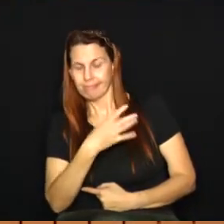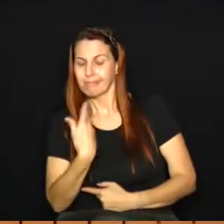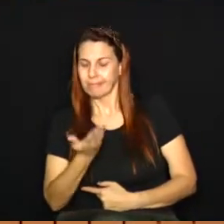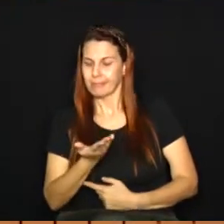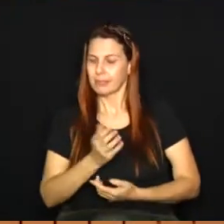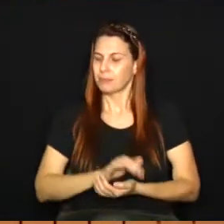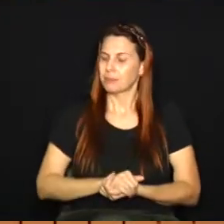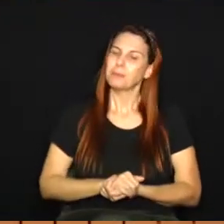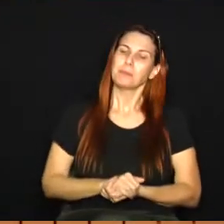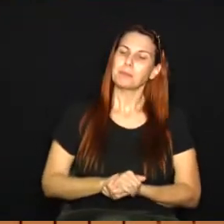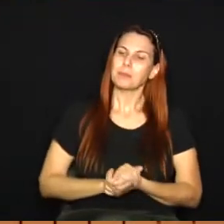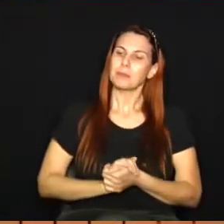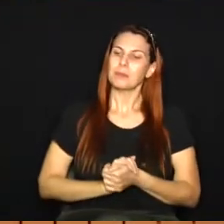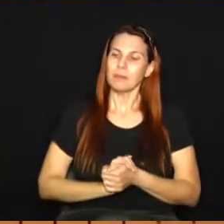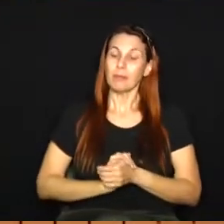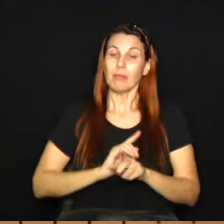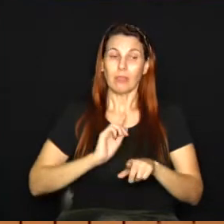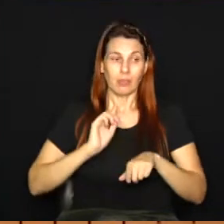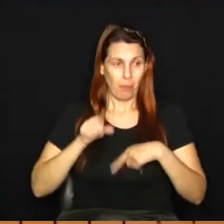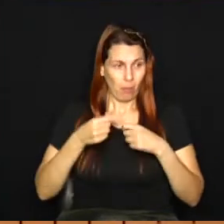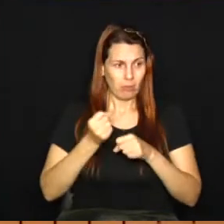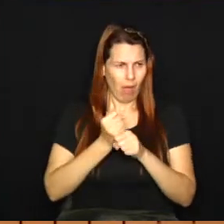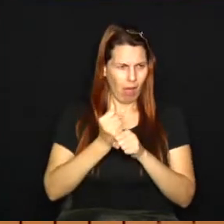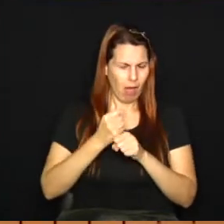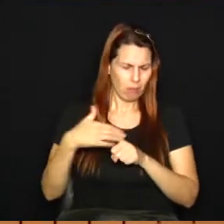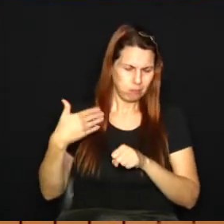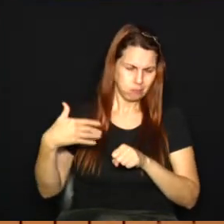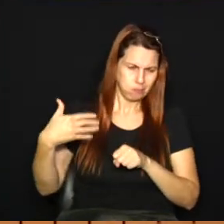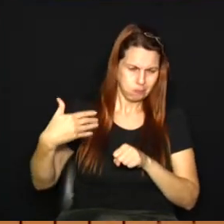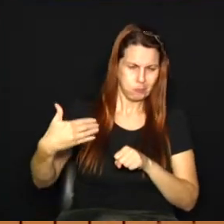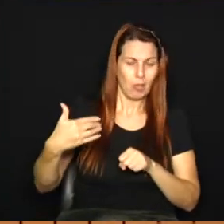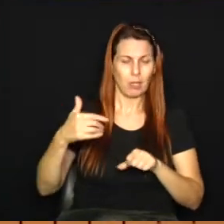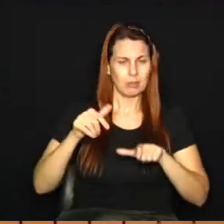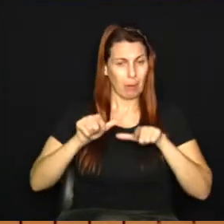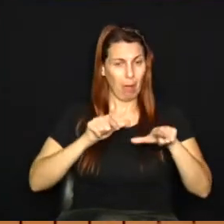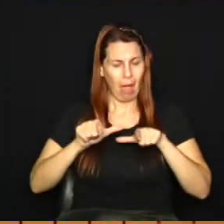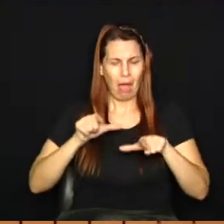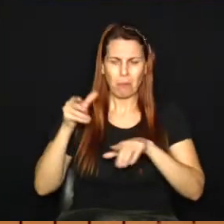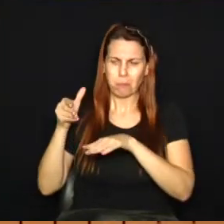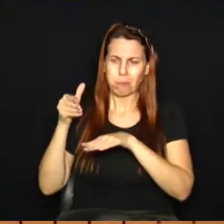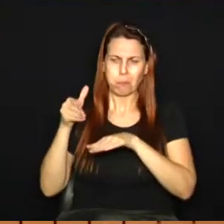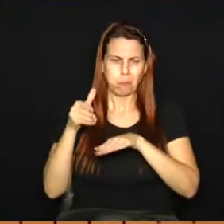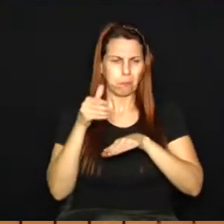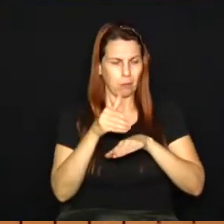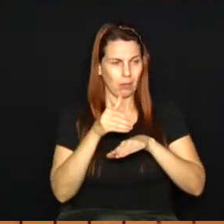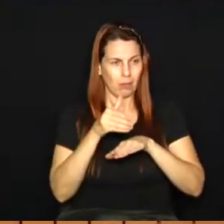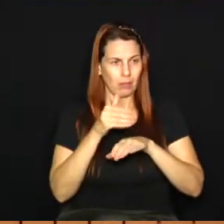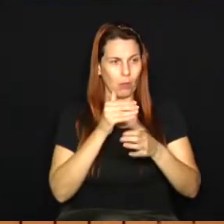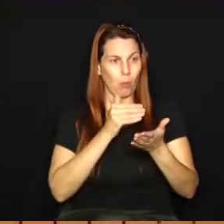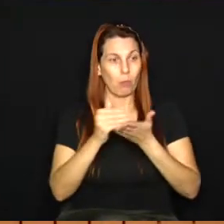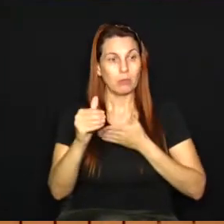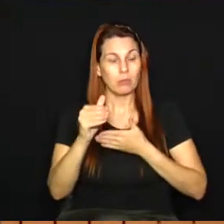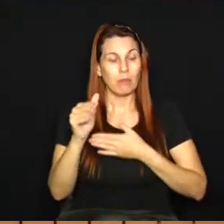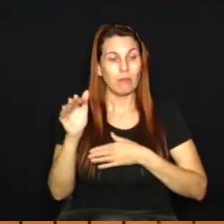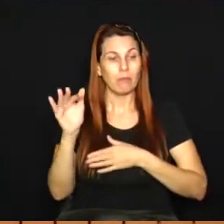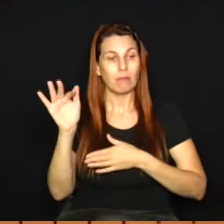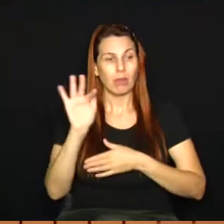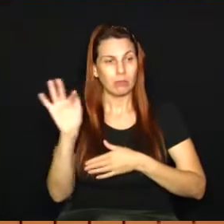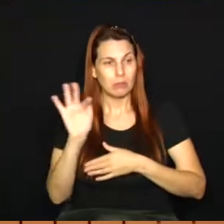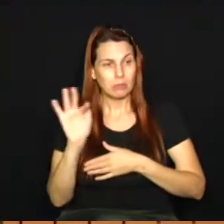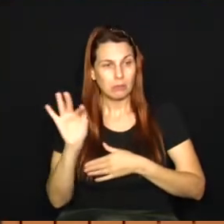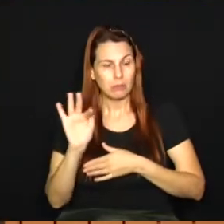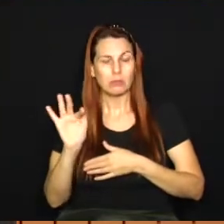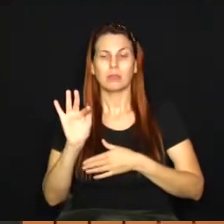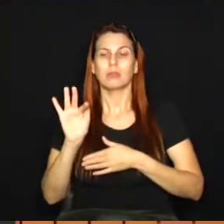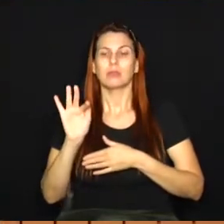Então, depois, nos anos seguintes, outras missões, e depois começou a faculdade. Terminaram as missões, começou a